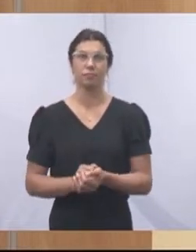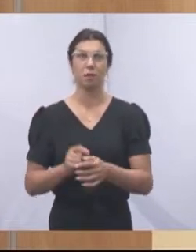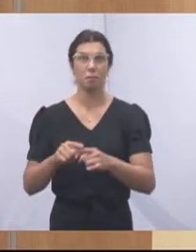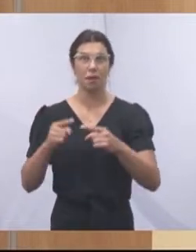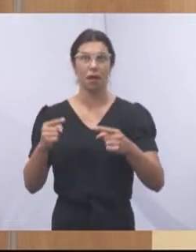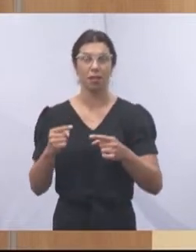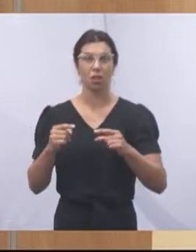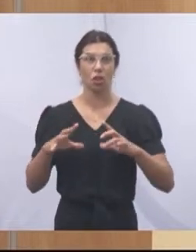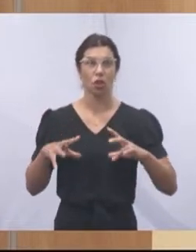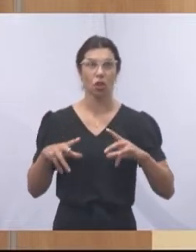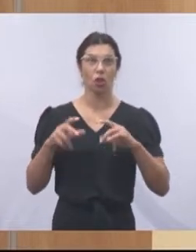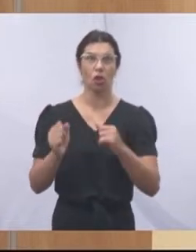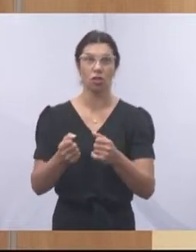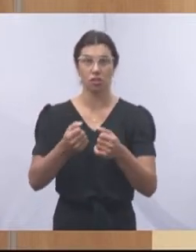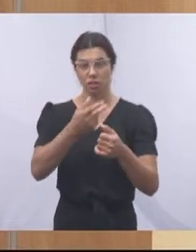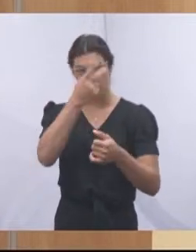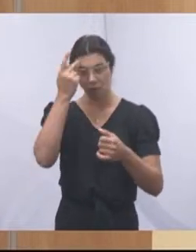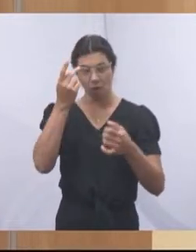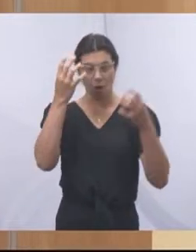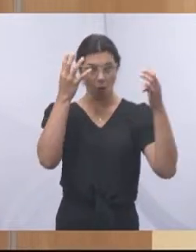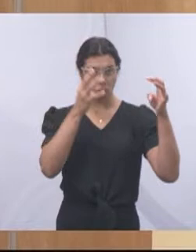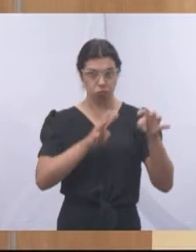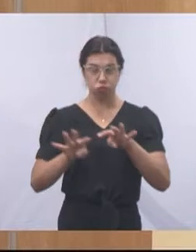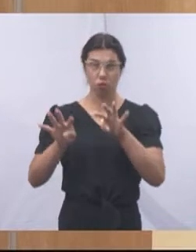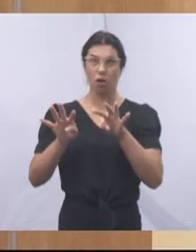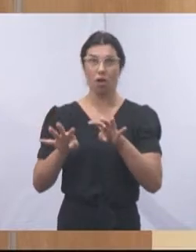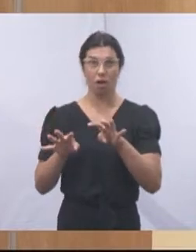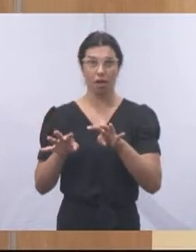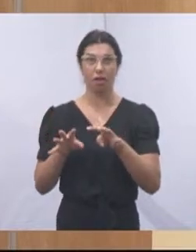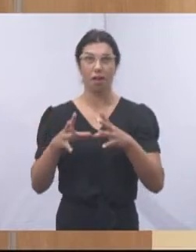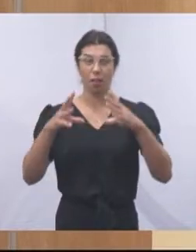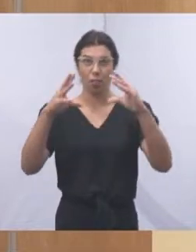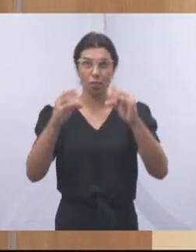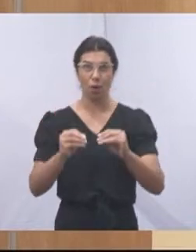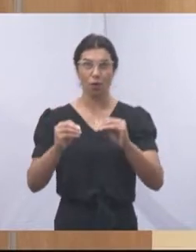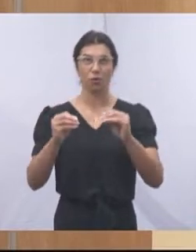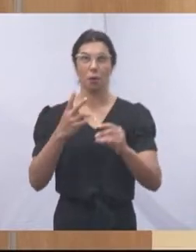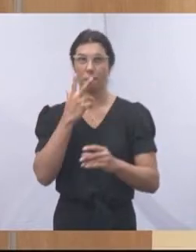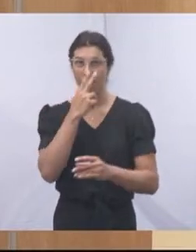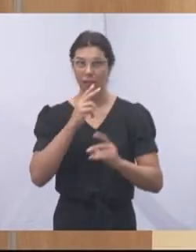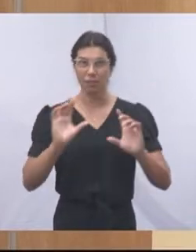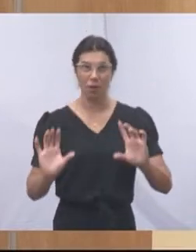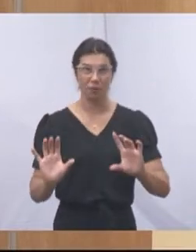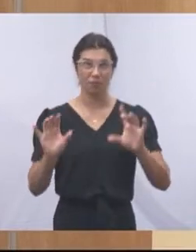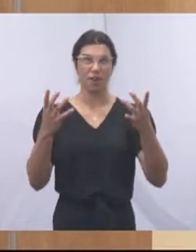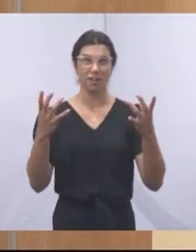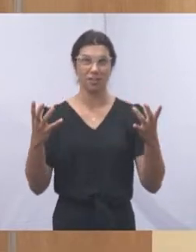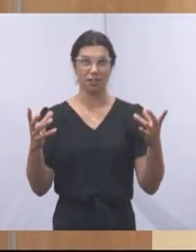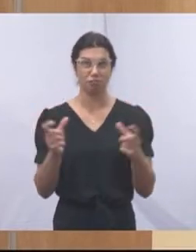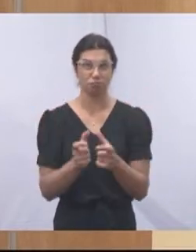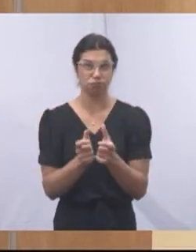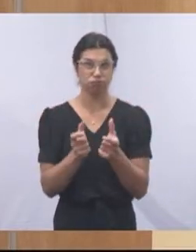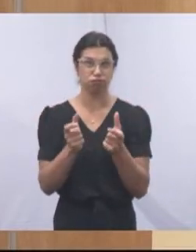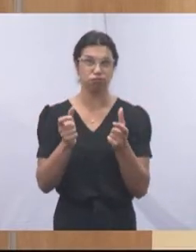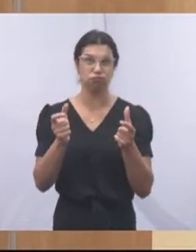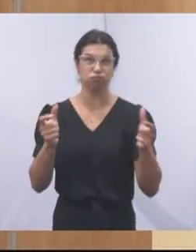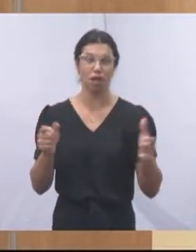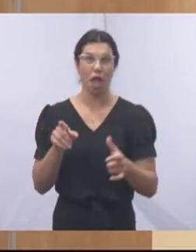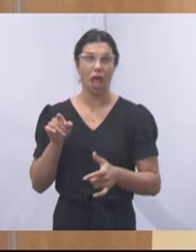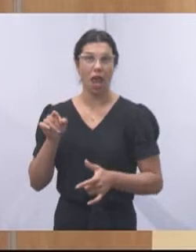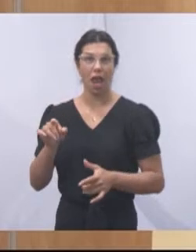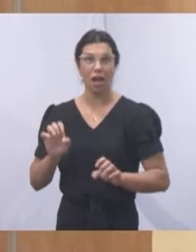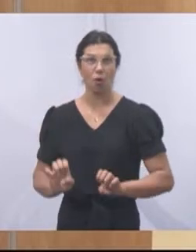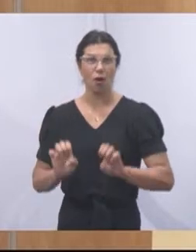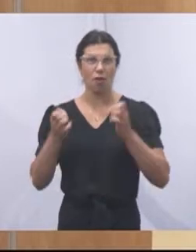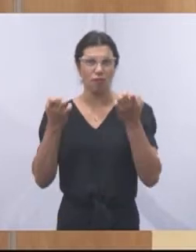parou a comunidade, transformando a noite em um espetáculo memorável. Roberto concebeu um evento